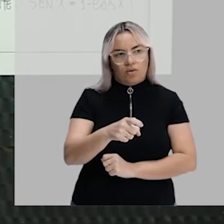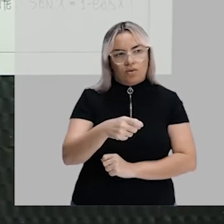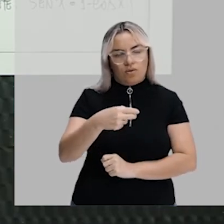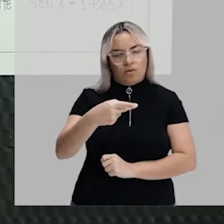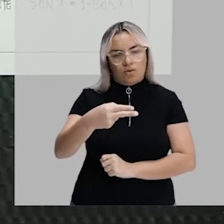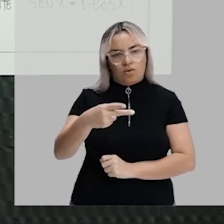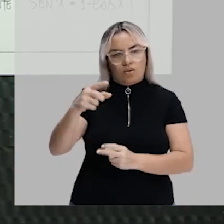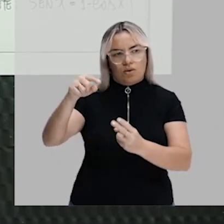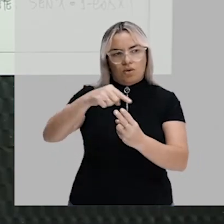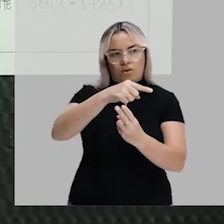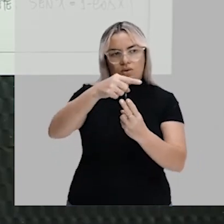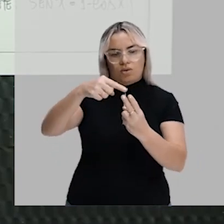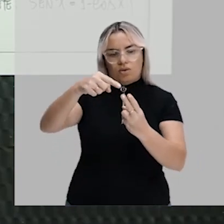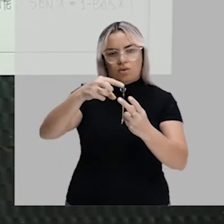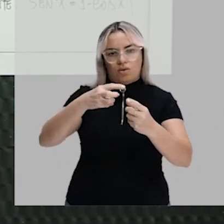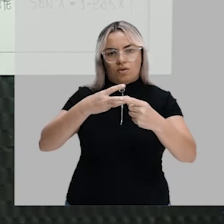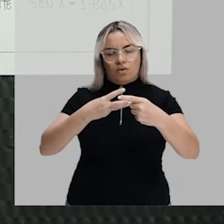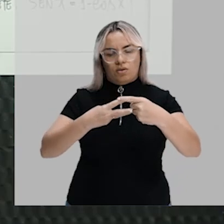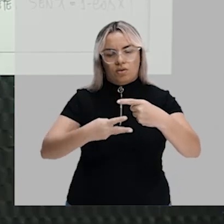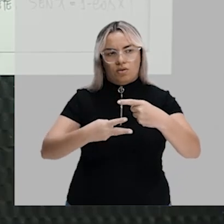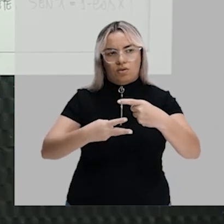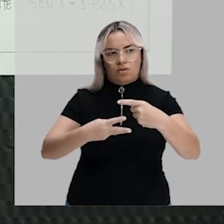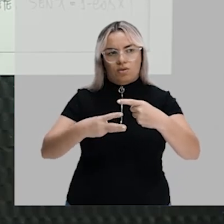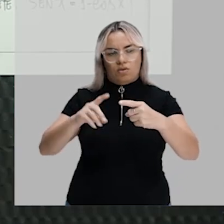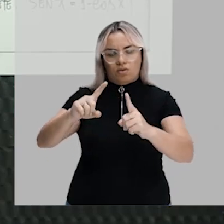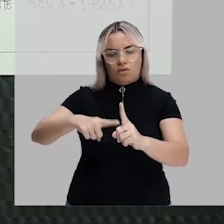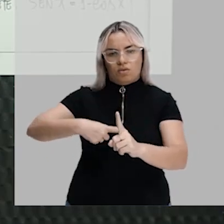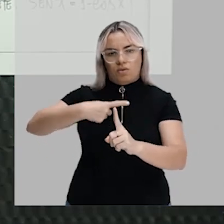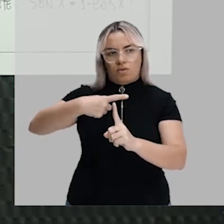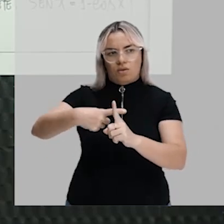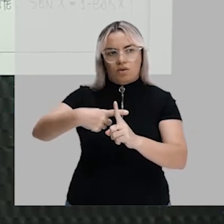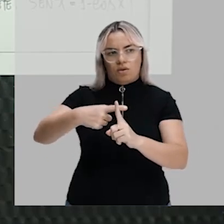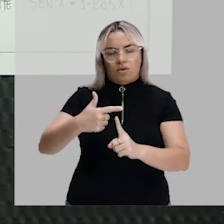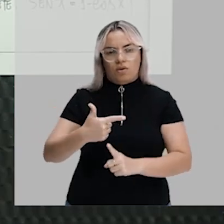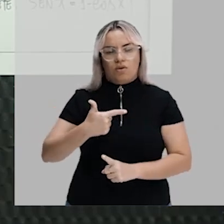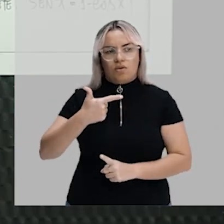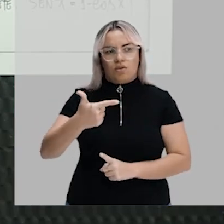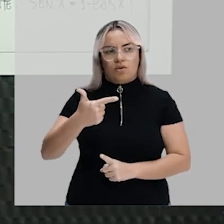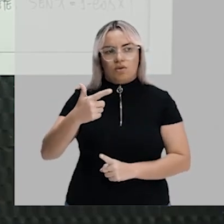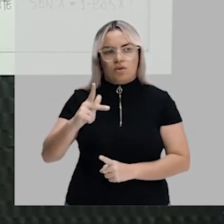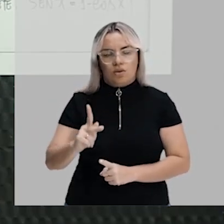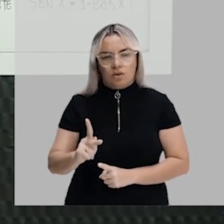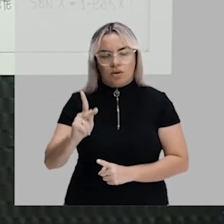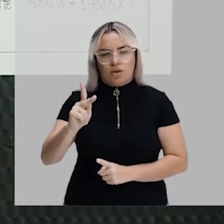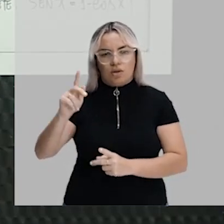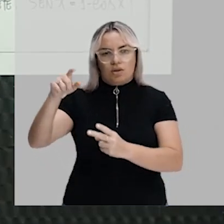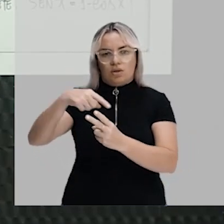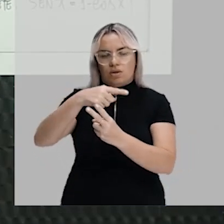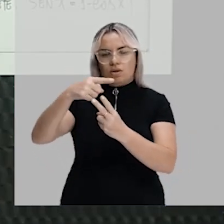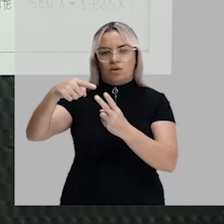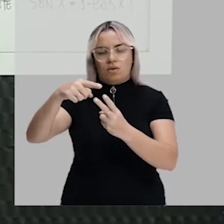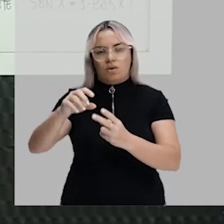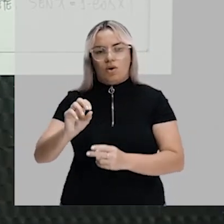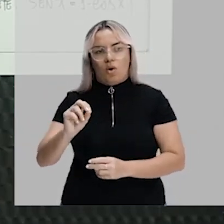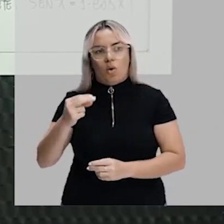pi sobre 3 + 2 k pi né